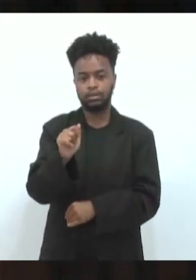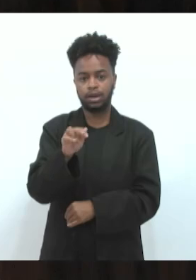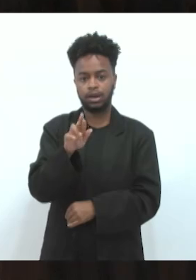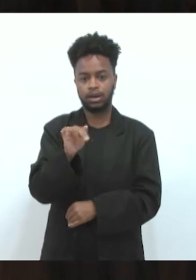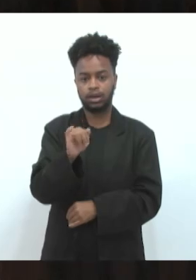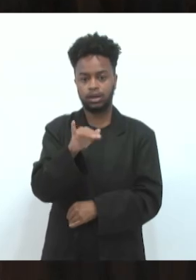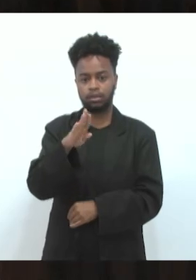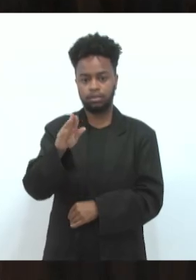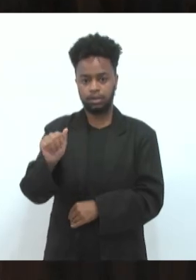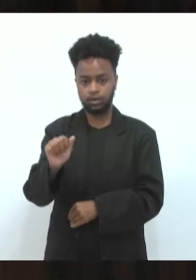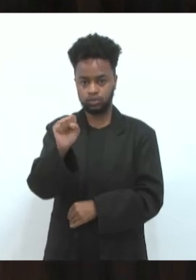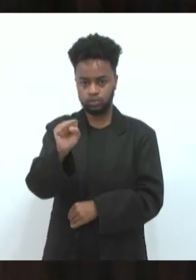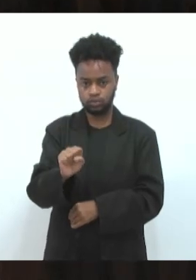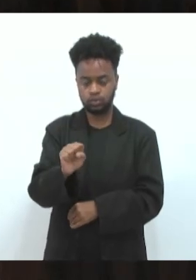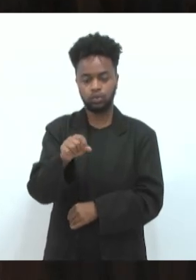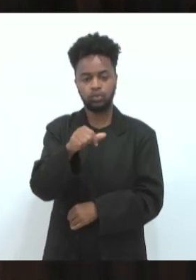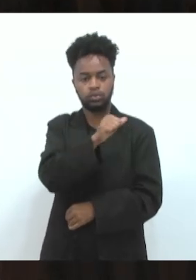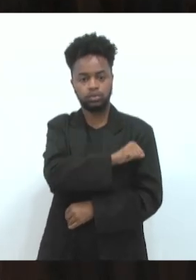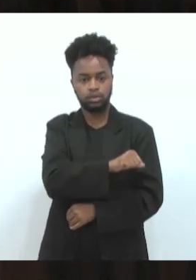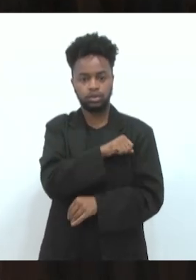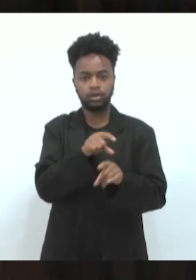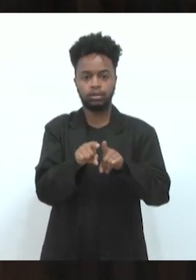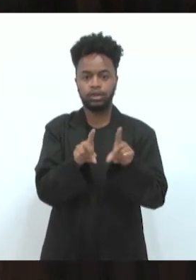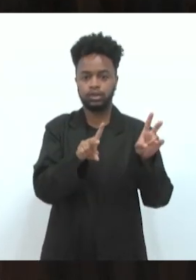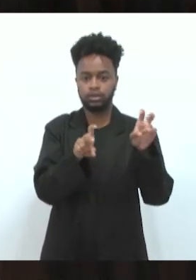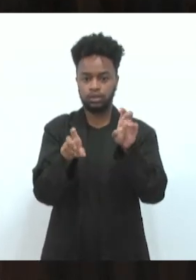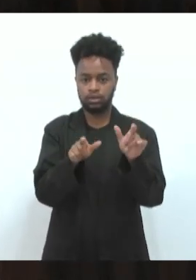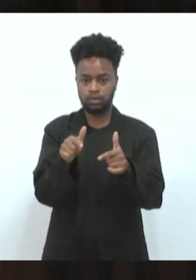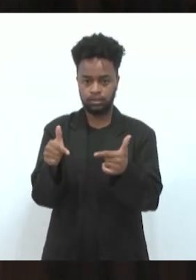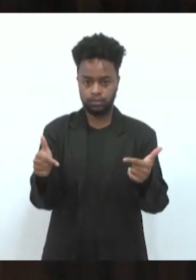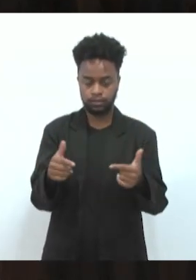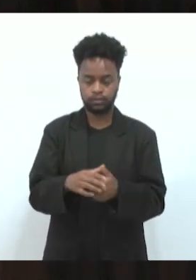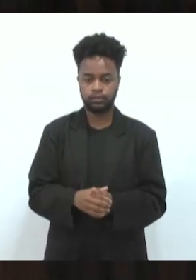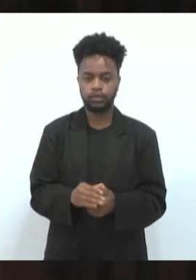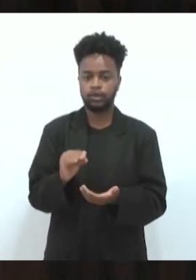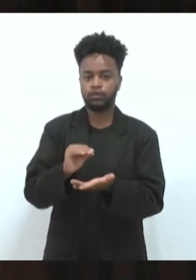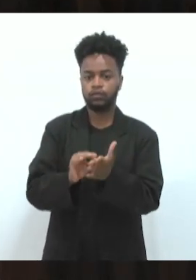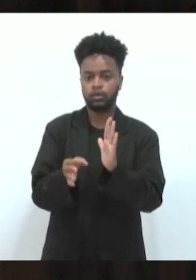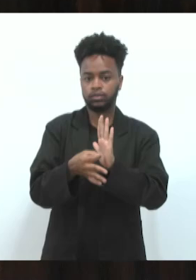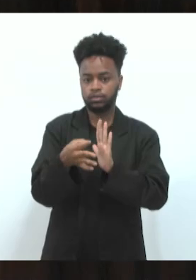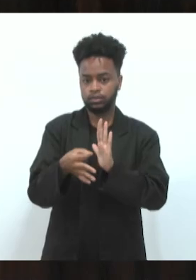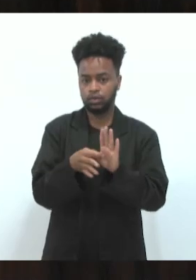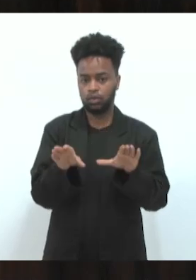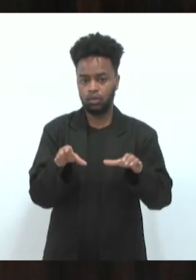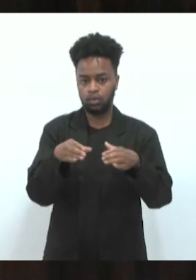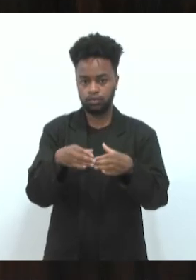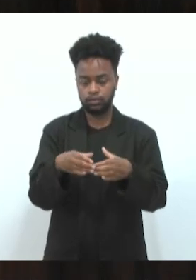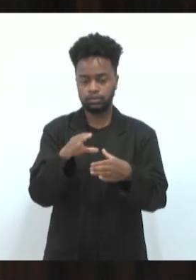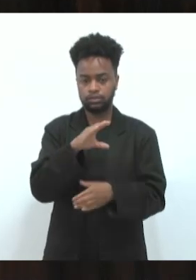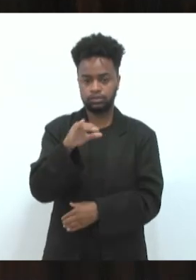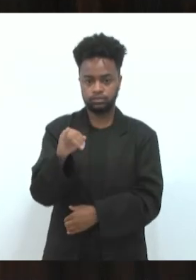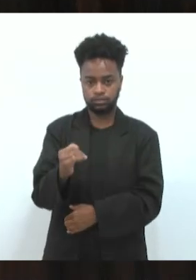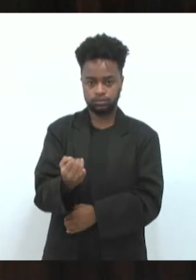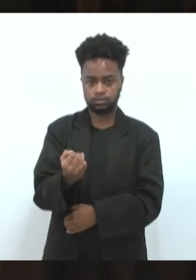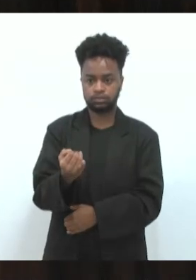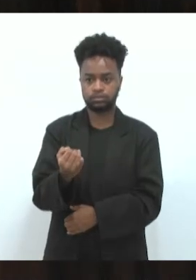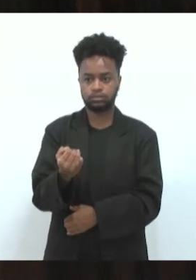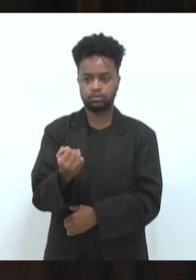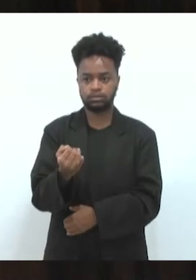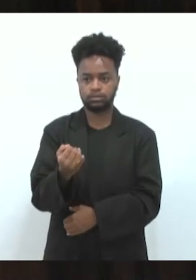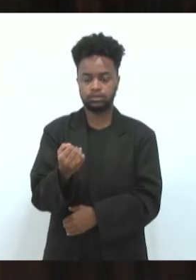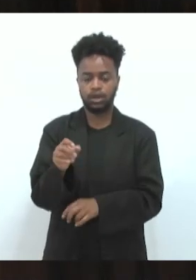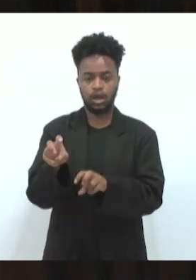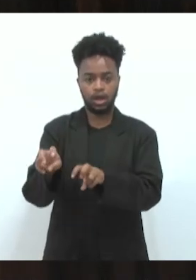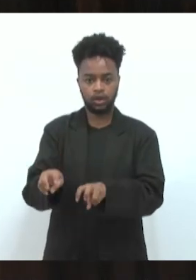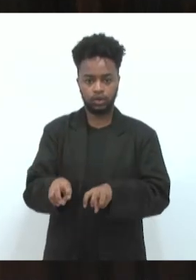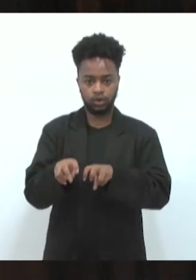do Estado do Rio de Janeiro e das outras providências, pendendo de pareceres das comissões de Constituição e Justiça, de